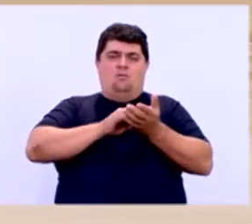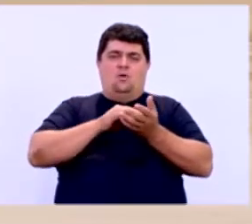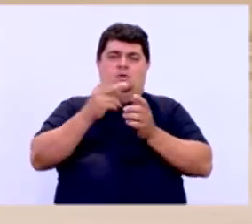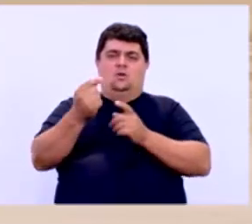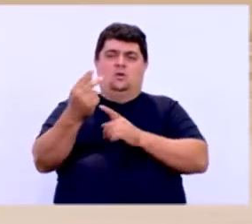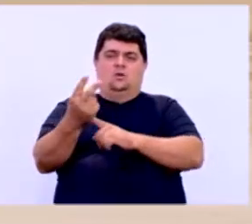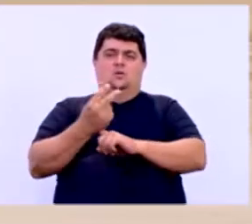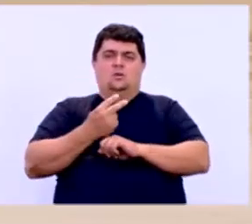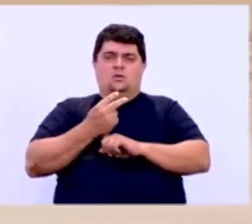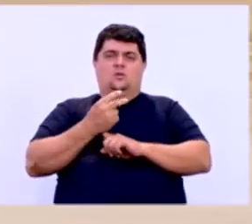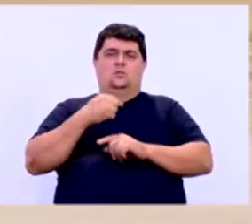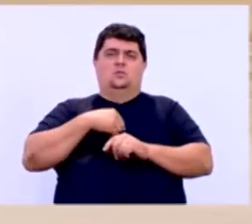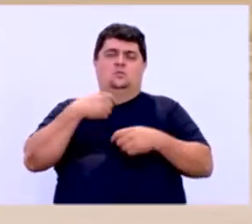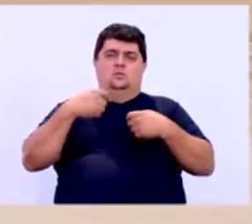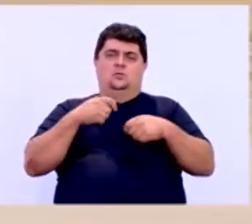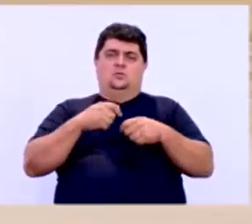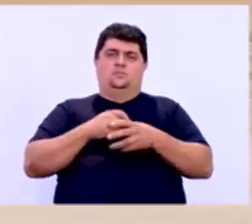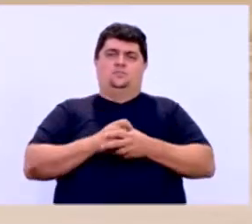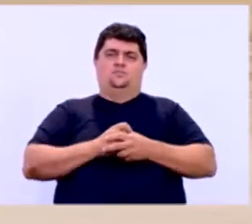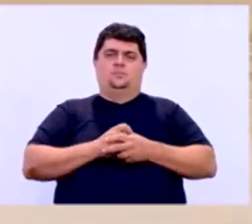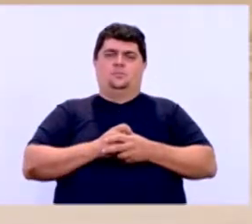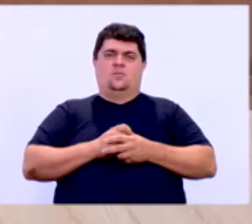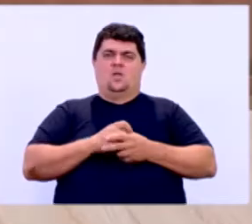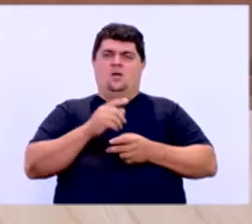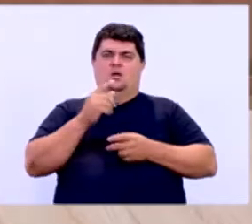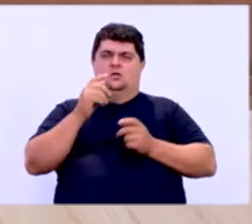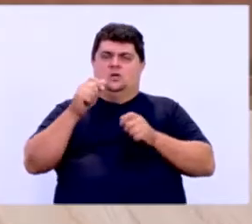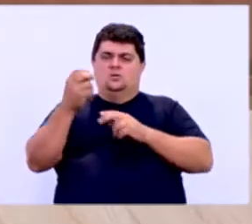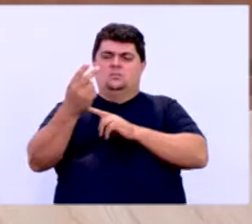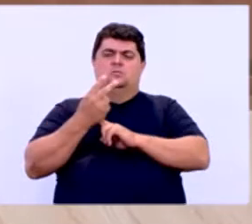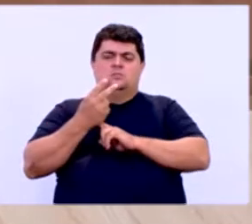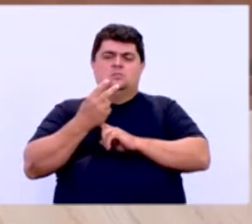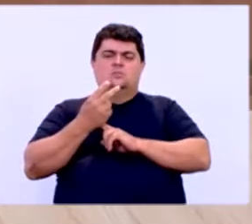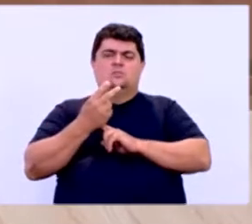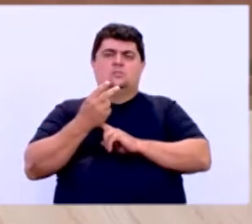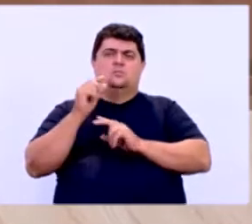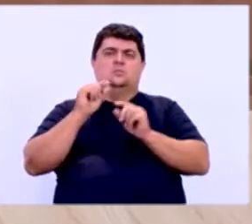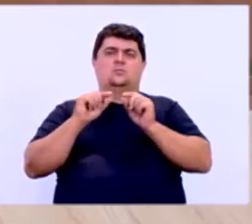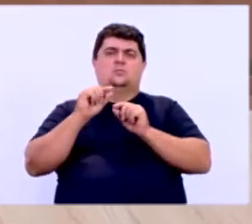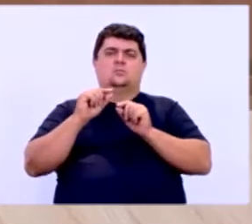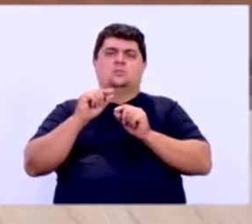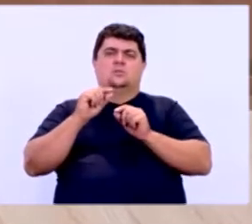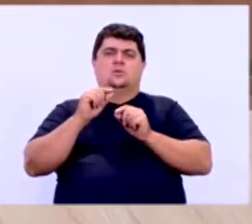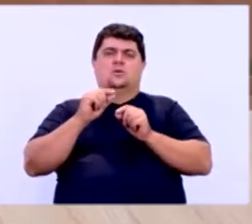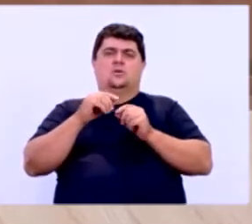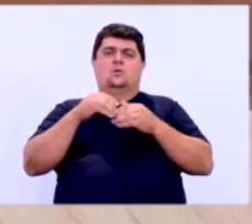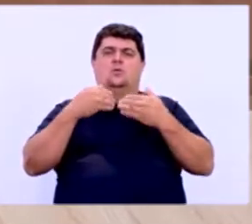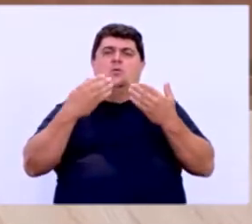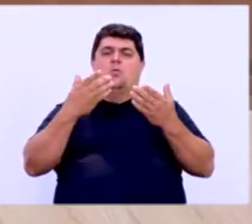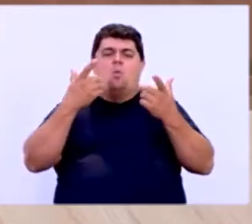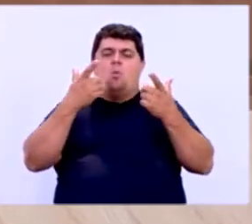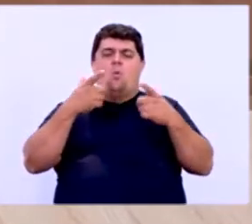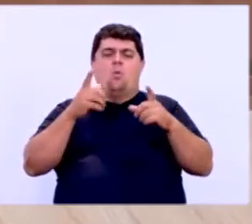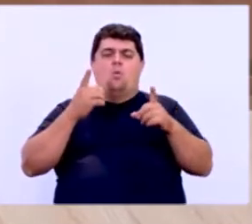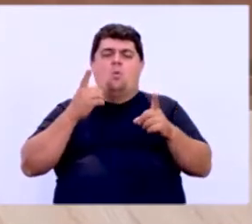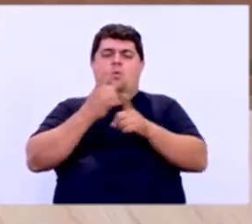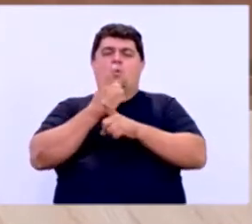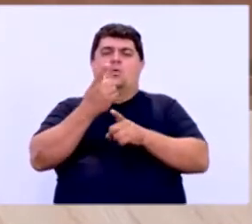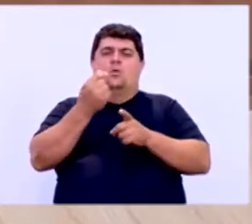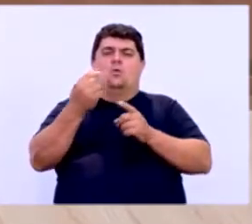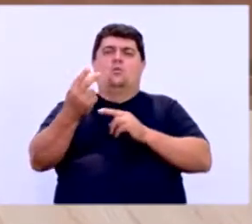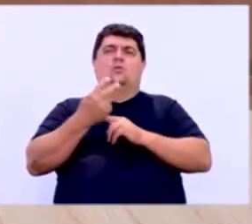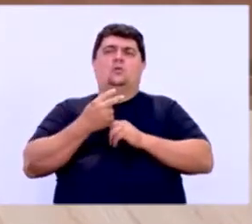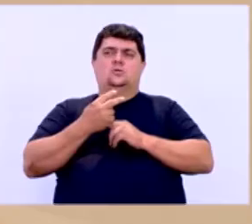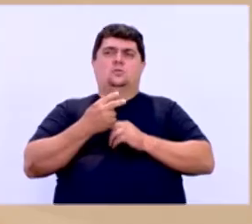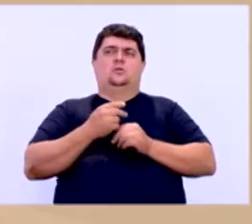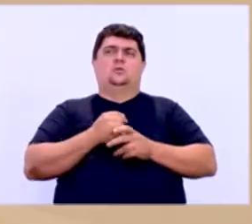está inserido neste sentido. Já que o senhor falou sobre financiamento, vamos falar sobre quais as fontes e as formas de